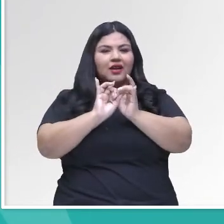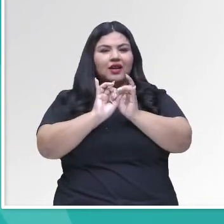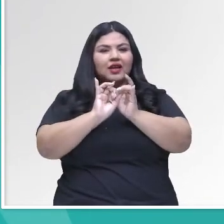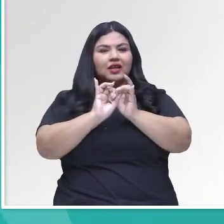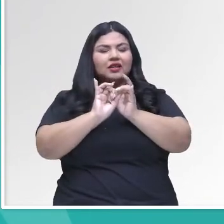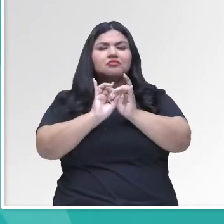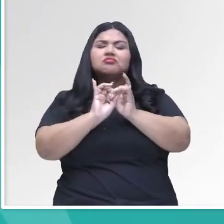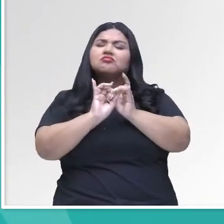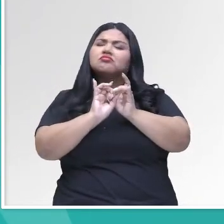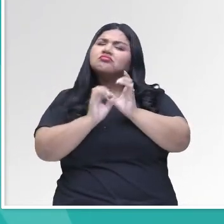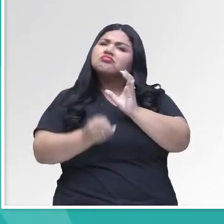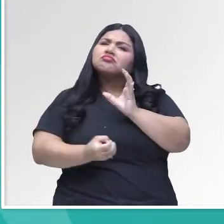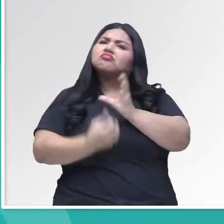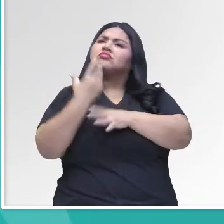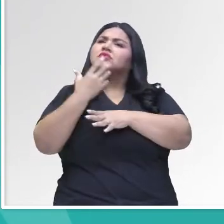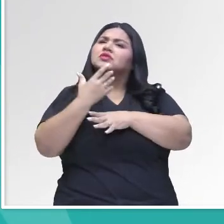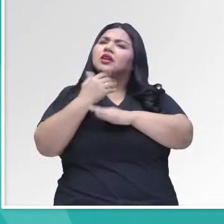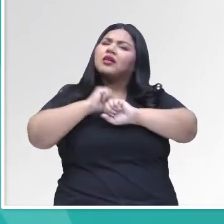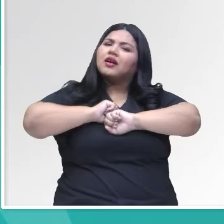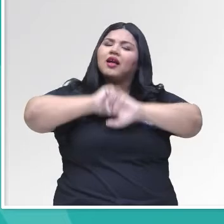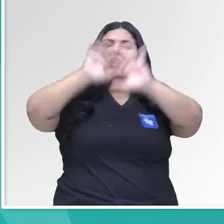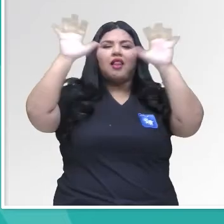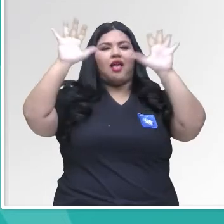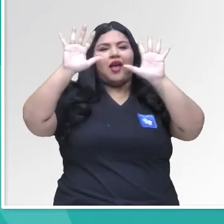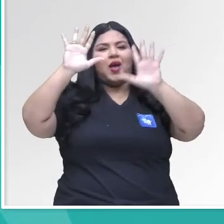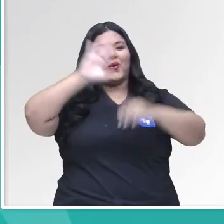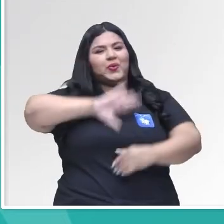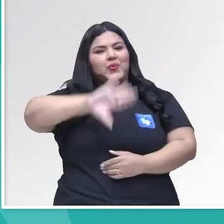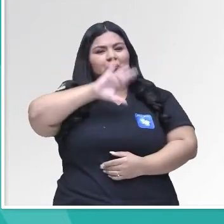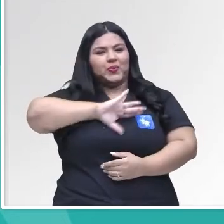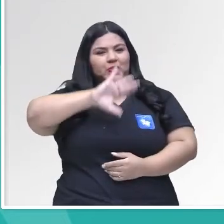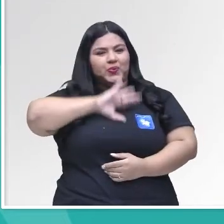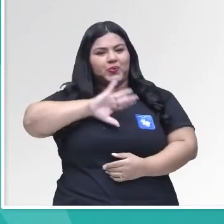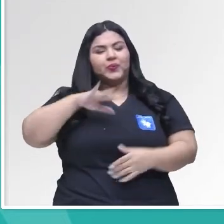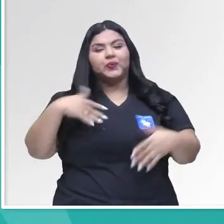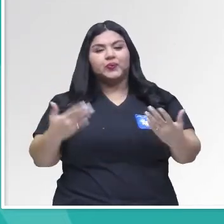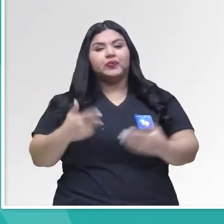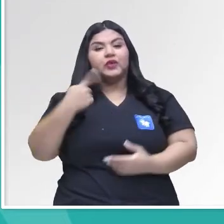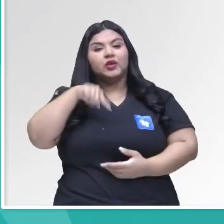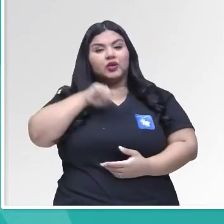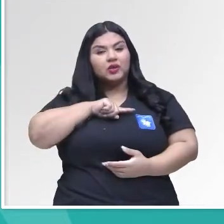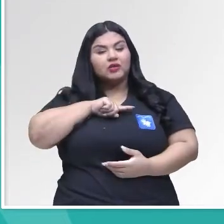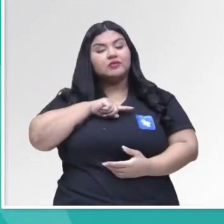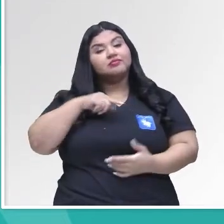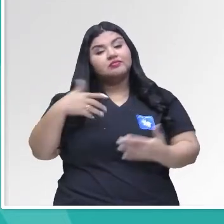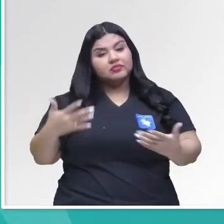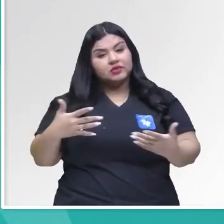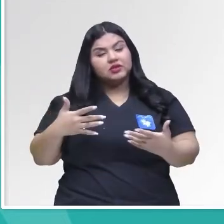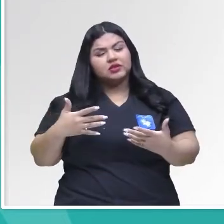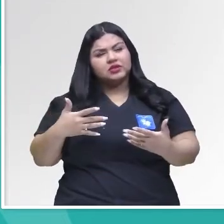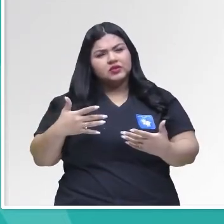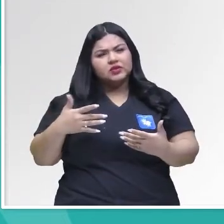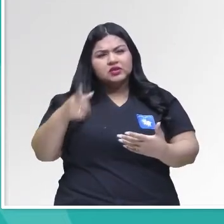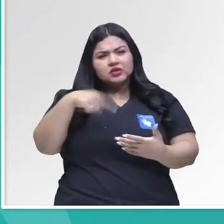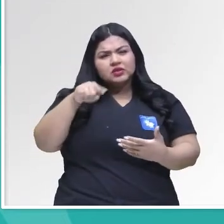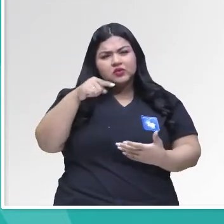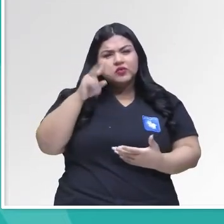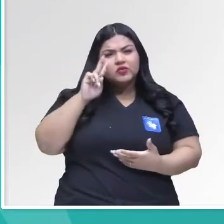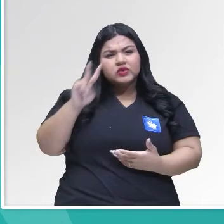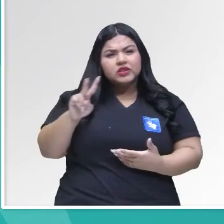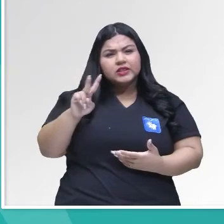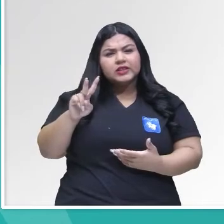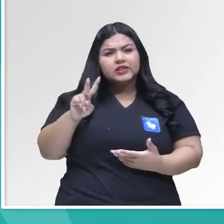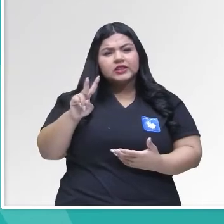torná-lo mais compreensível na língua portuguesa. Quando nós falamos, então, como vocês estão vendo no texto,